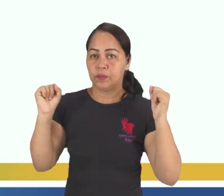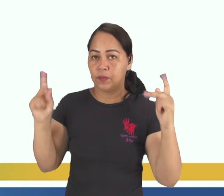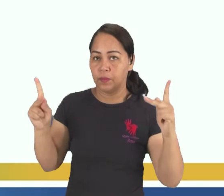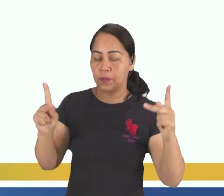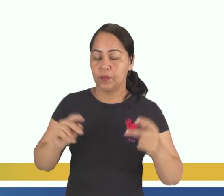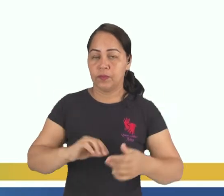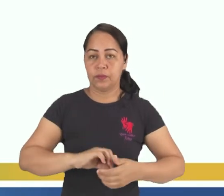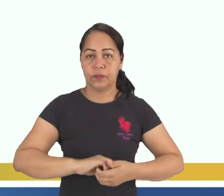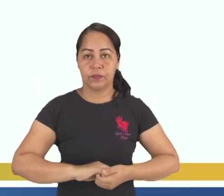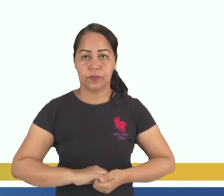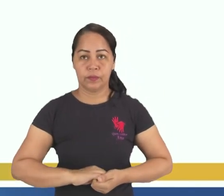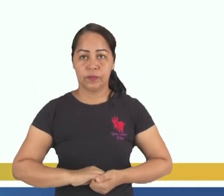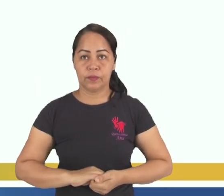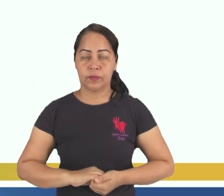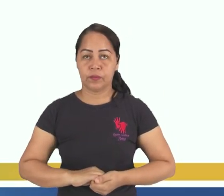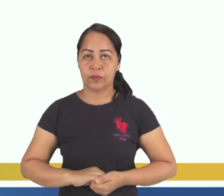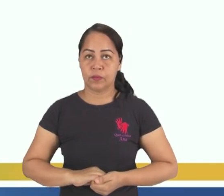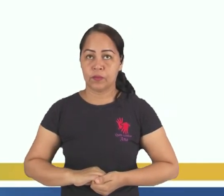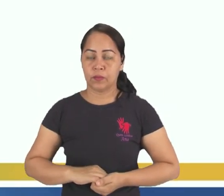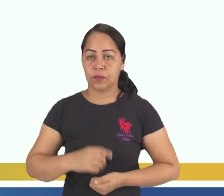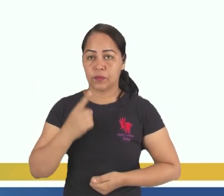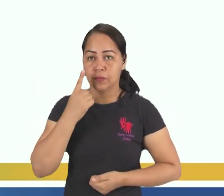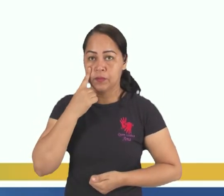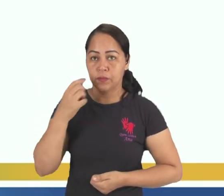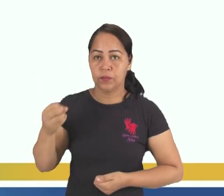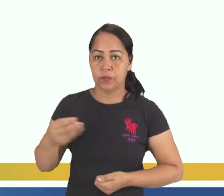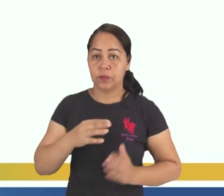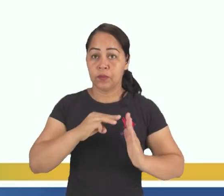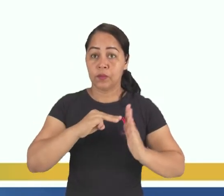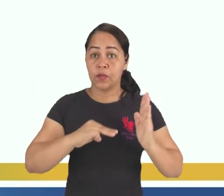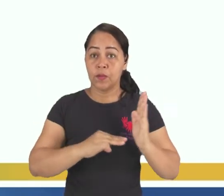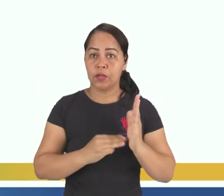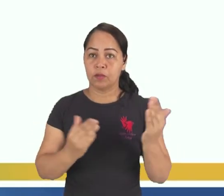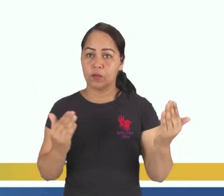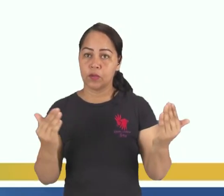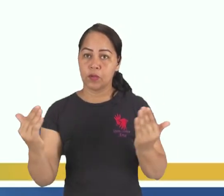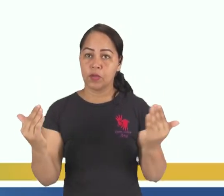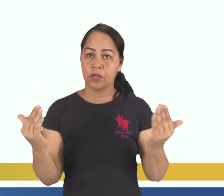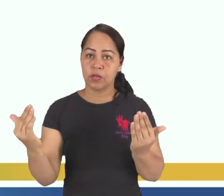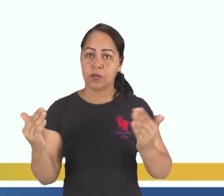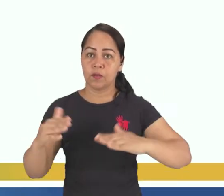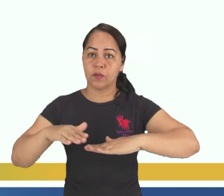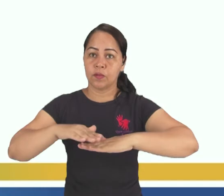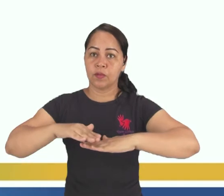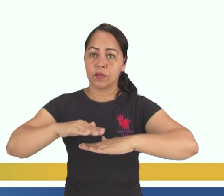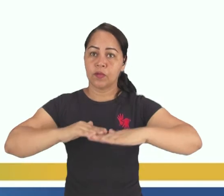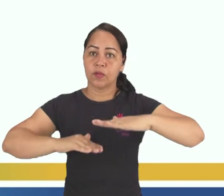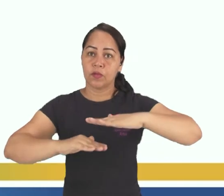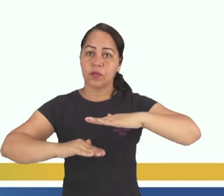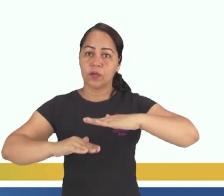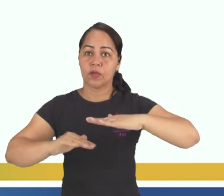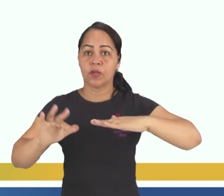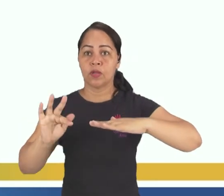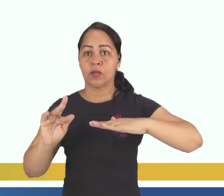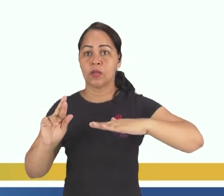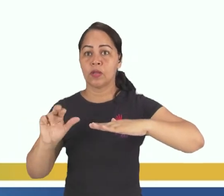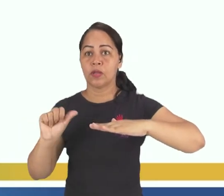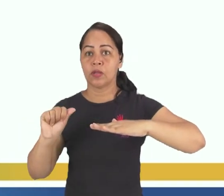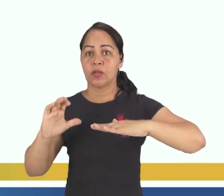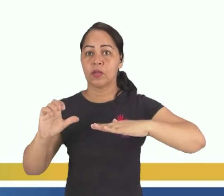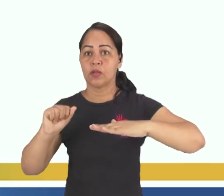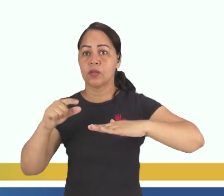Então vamos aqui ter um novo método de comparação de frações. Quando nós temos frações que possuem o